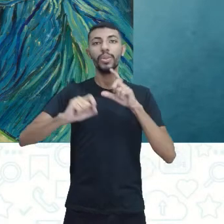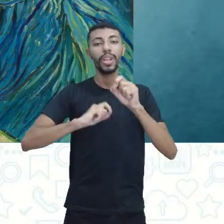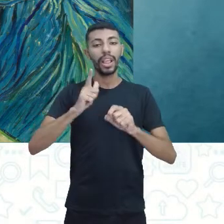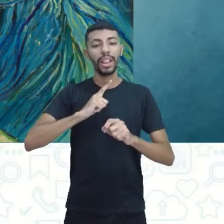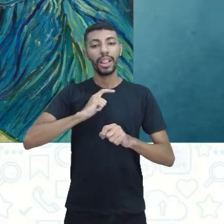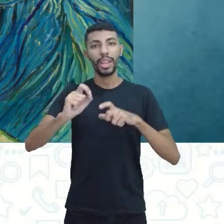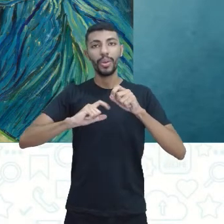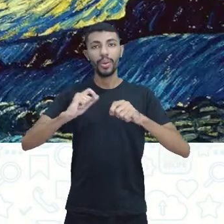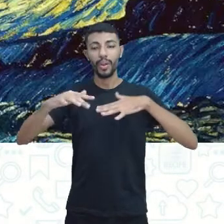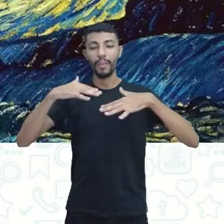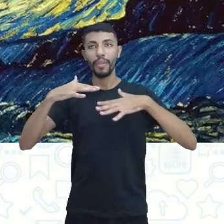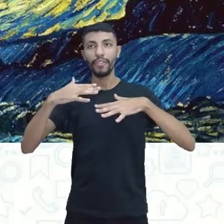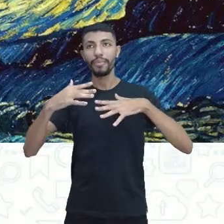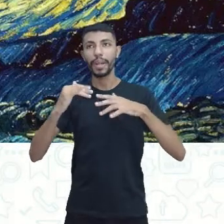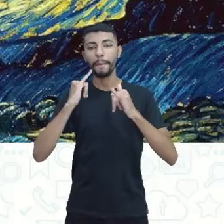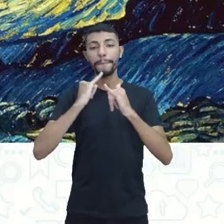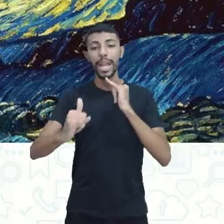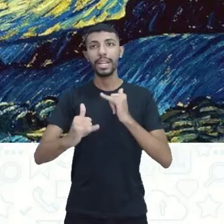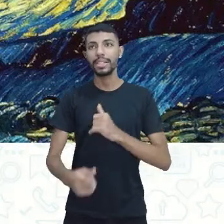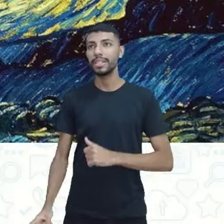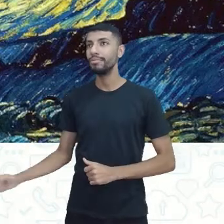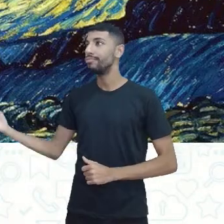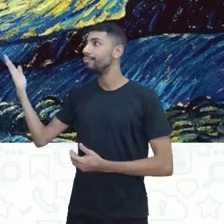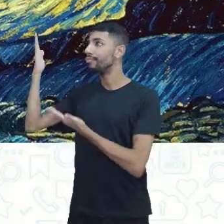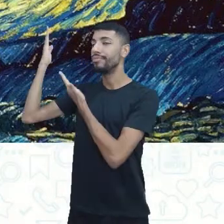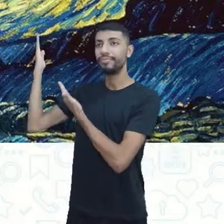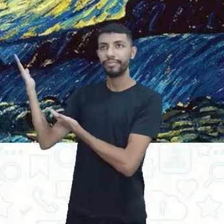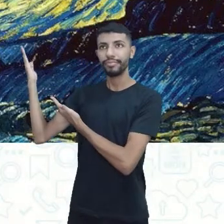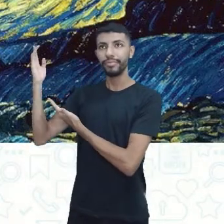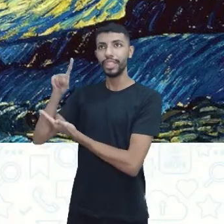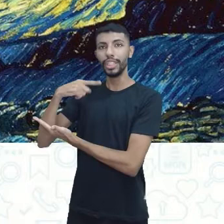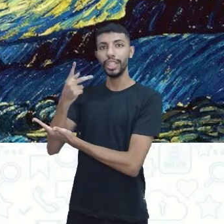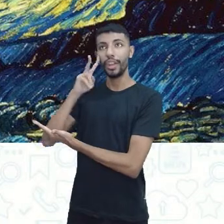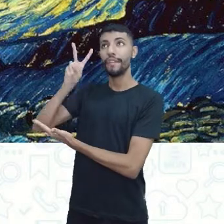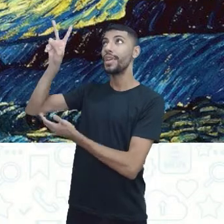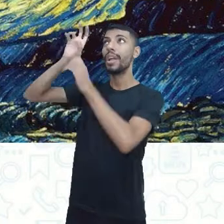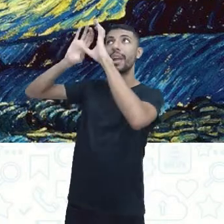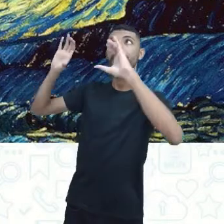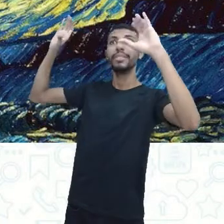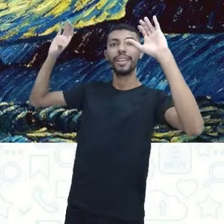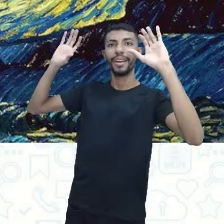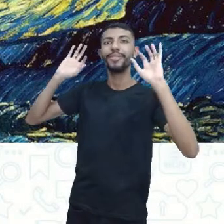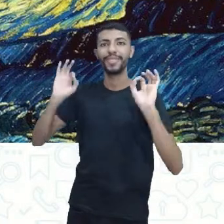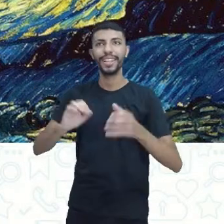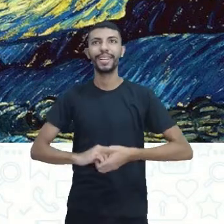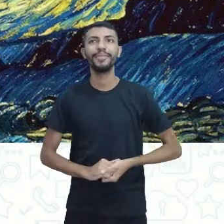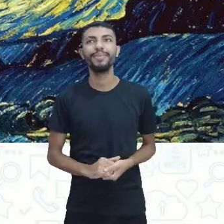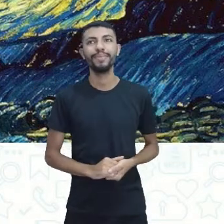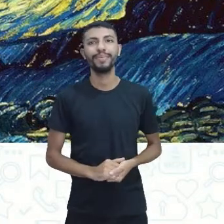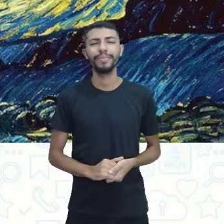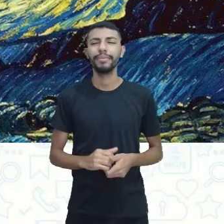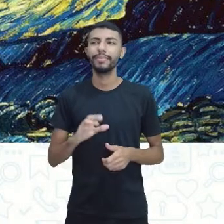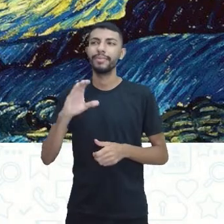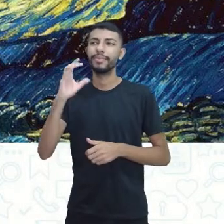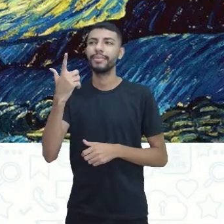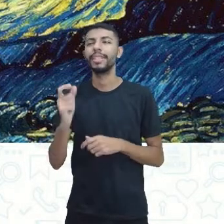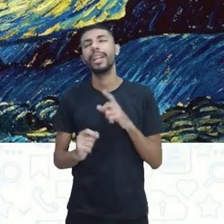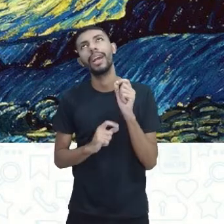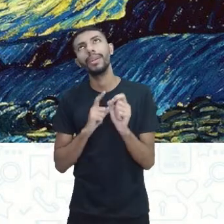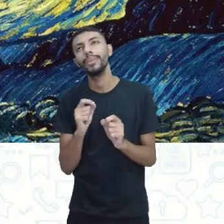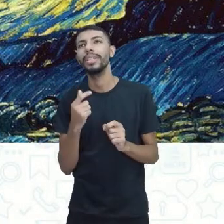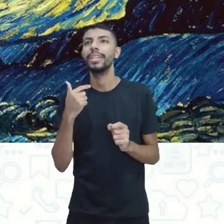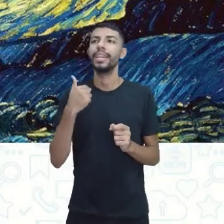movimento semelhante ao que a gente pode ver no céu, né? Claro que eu